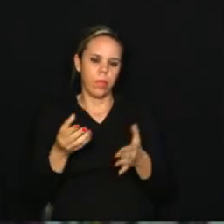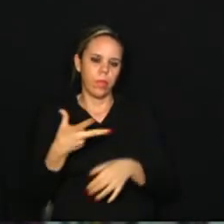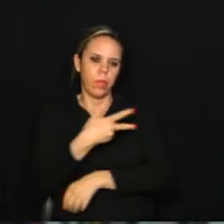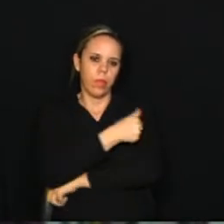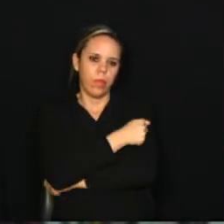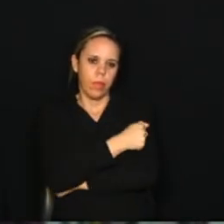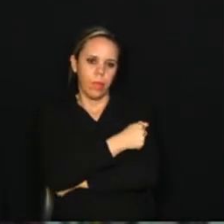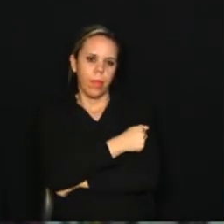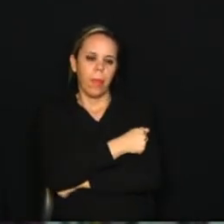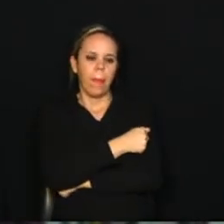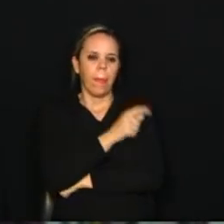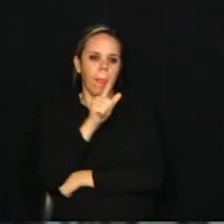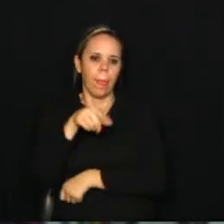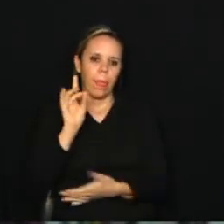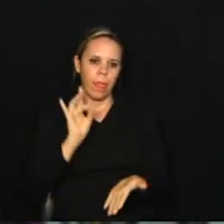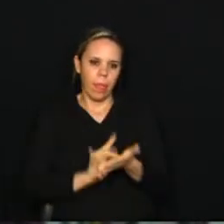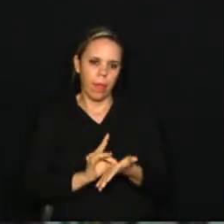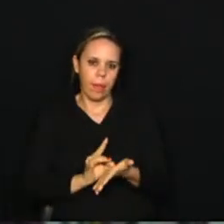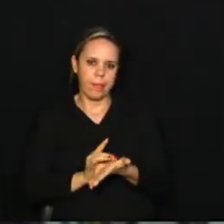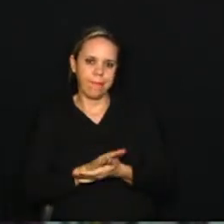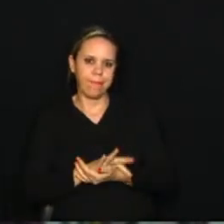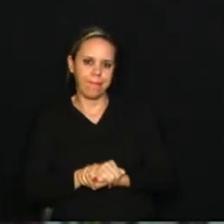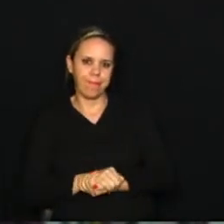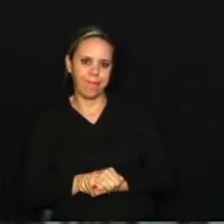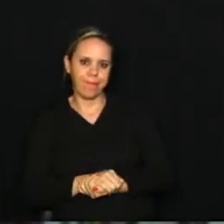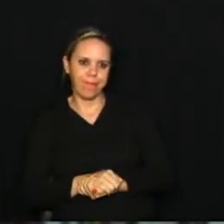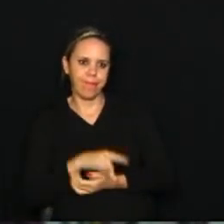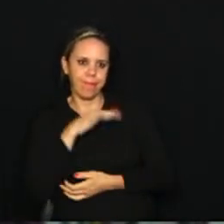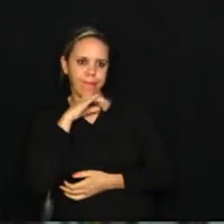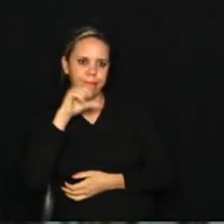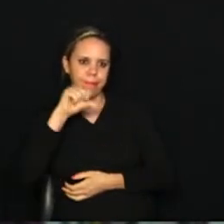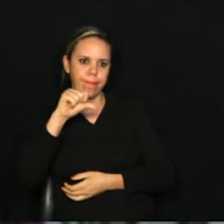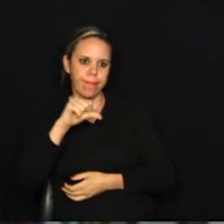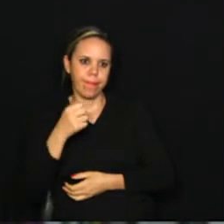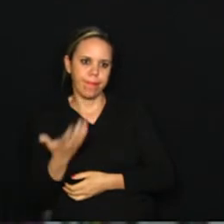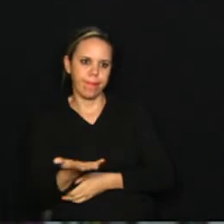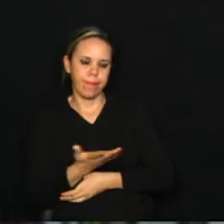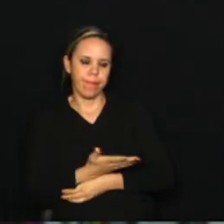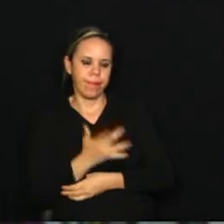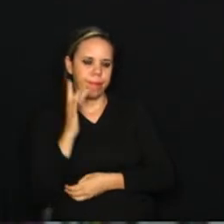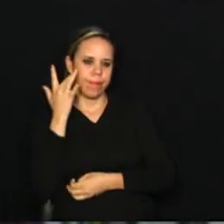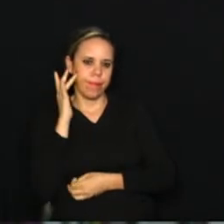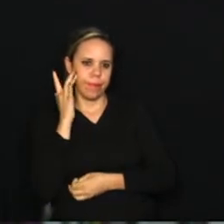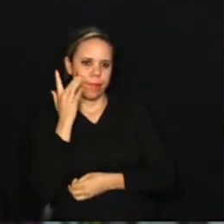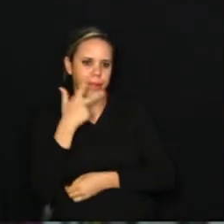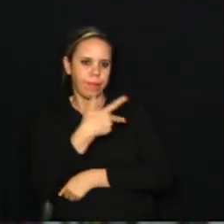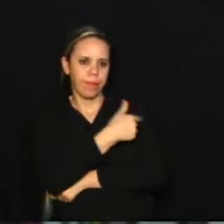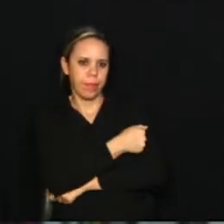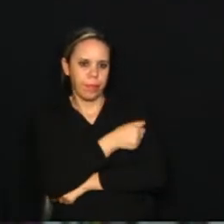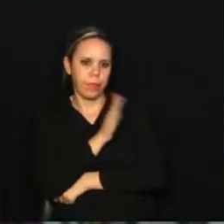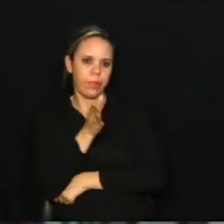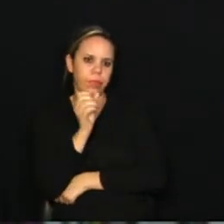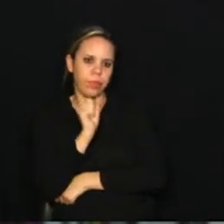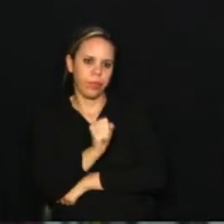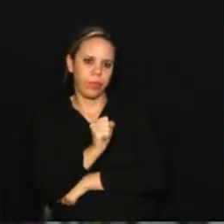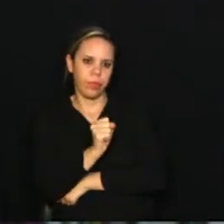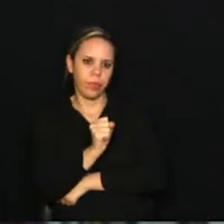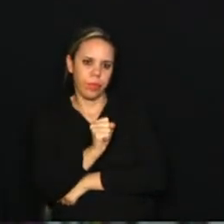vacina é um fator muito, muito ruim, né? Acho que a vacinação já podia